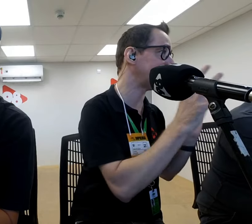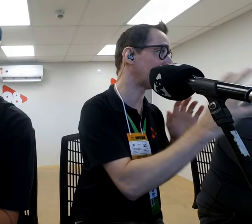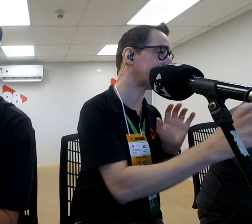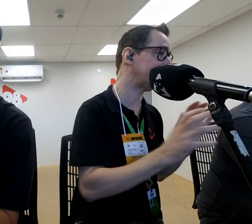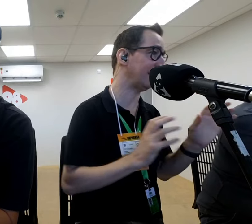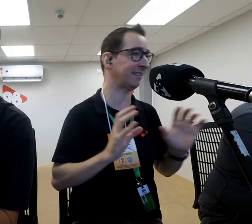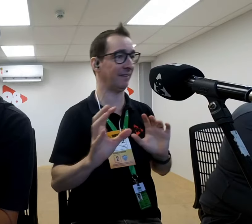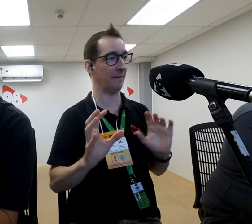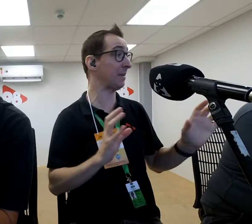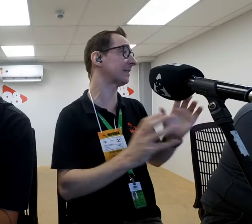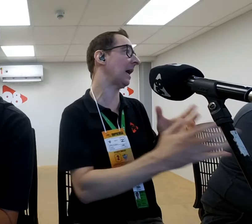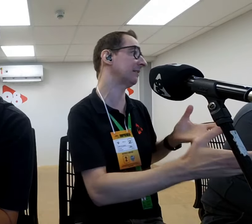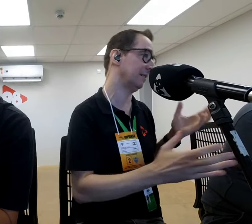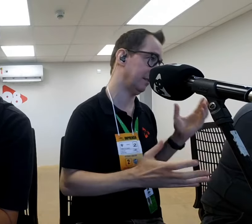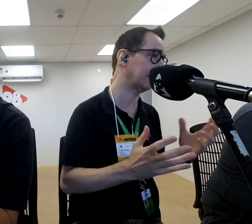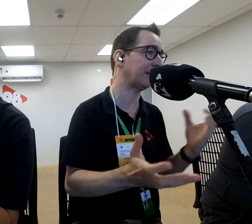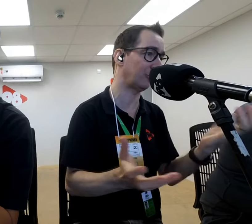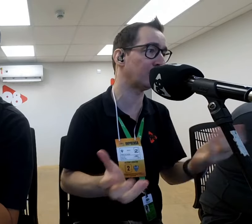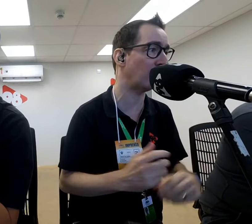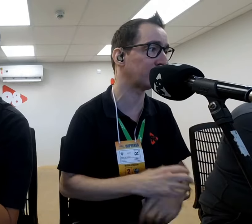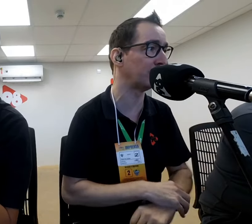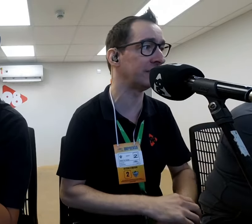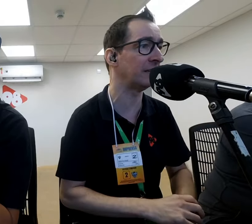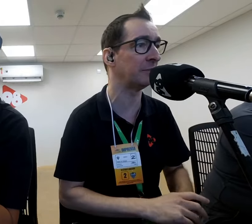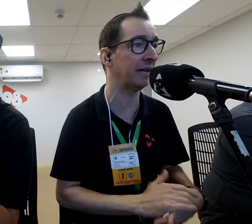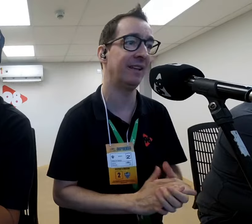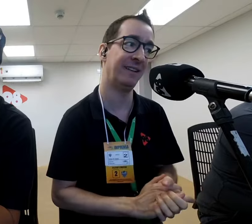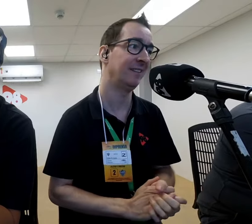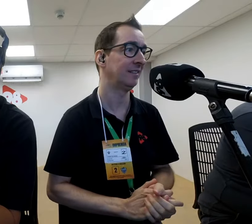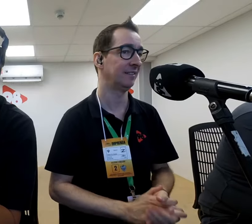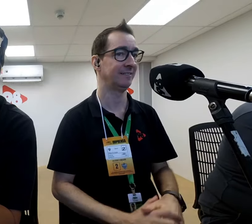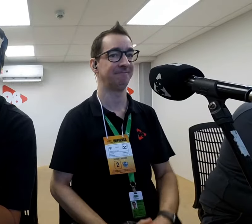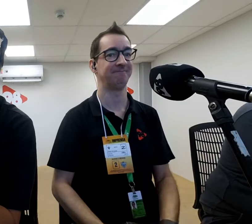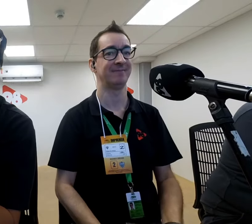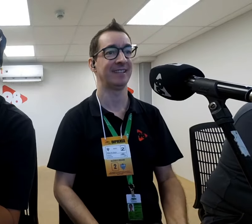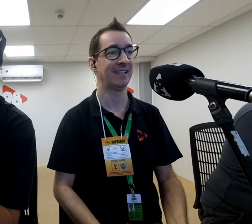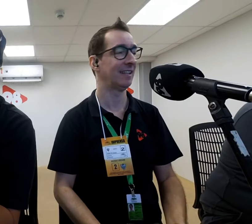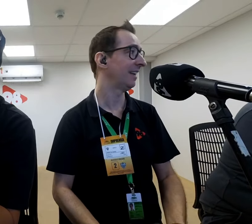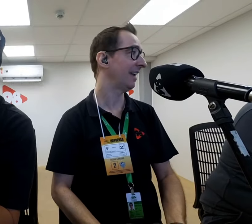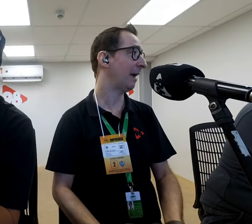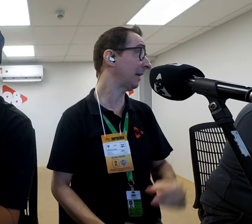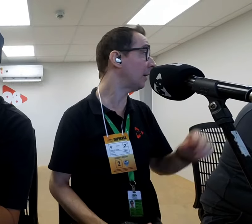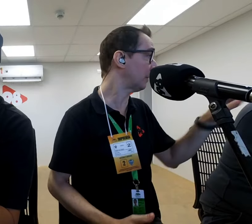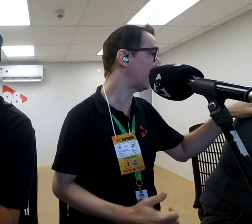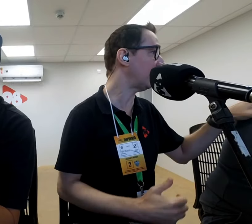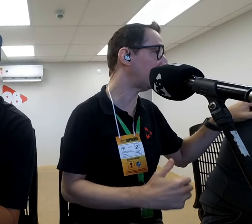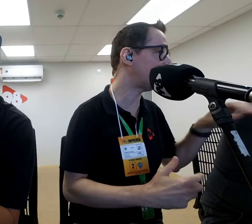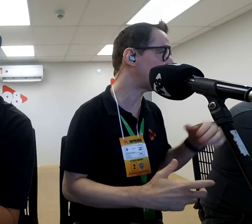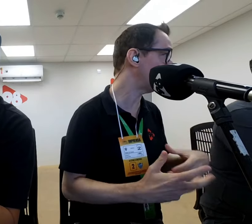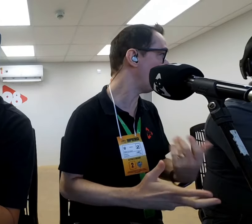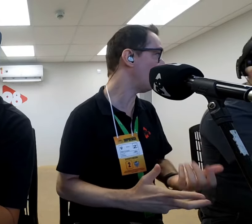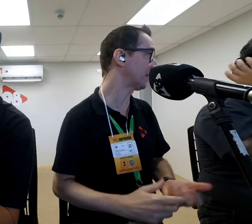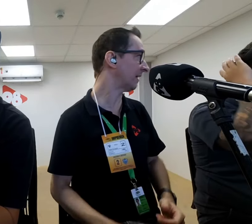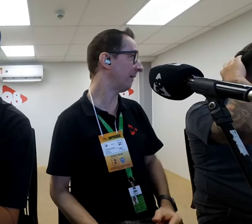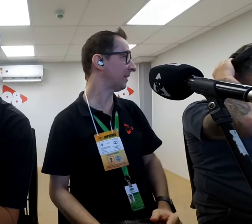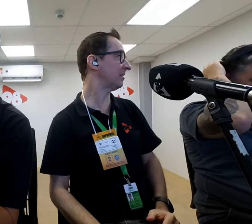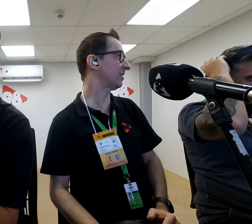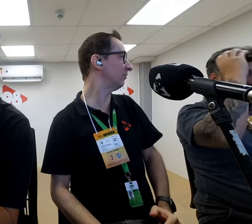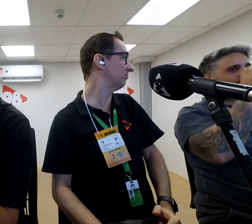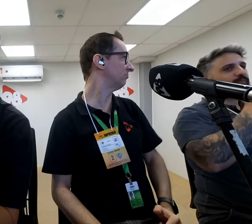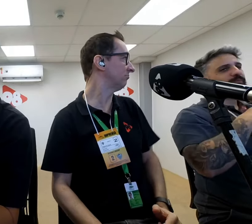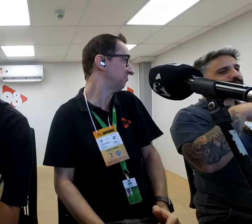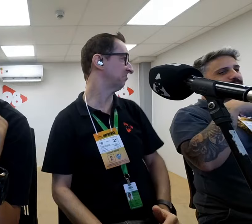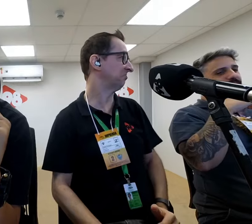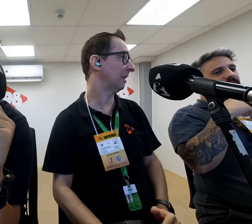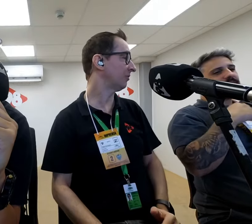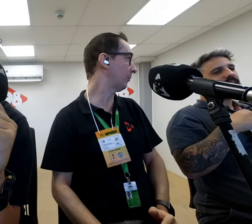com uniforme novo galo estreando e os narradores de fora de minas vão adorar mais esse número do Atlético e